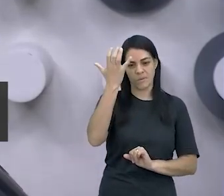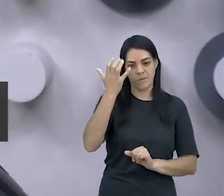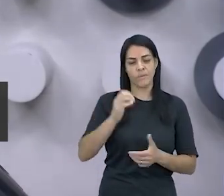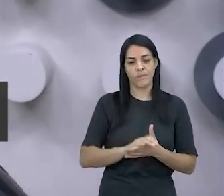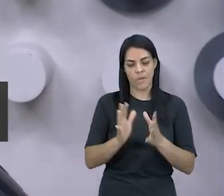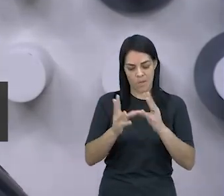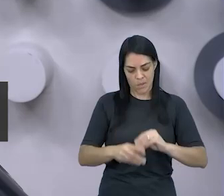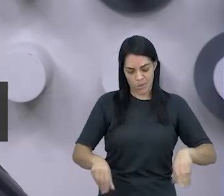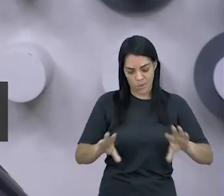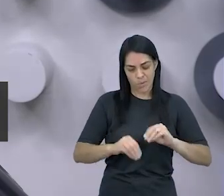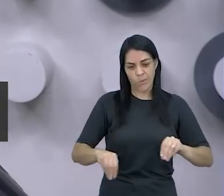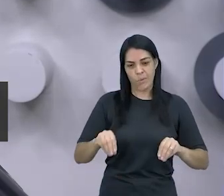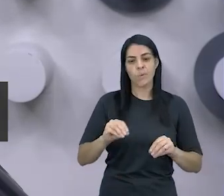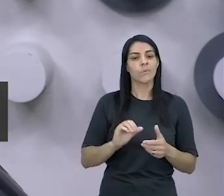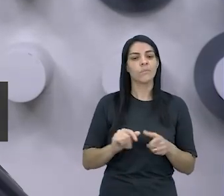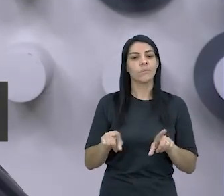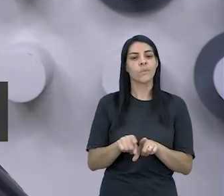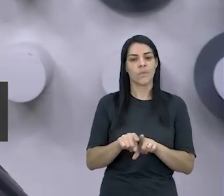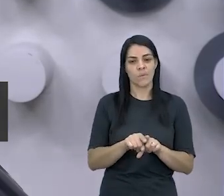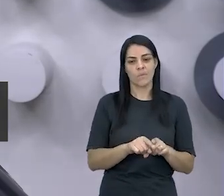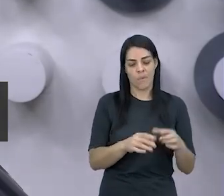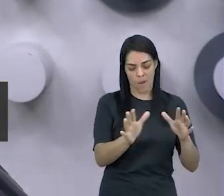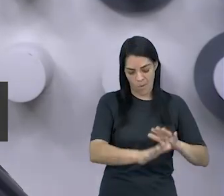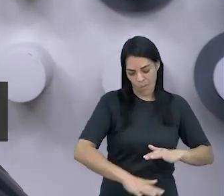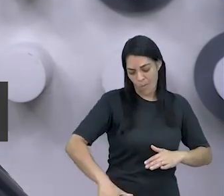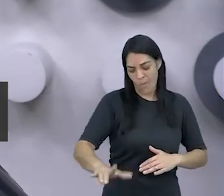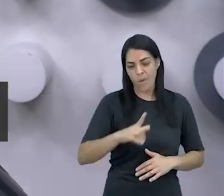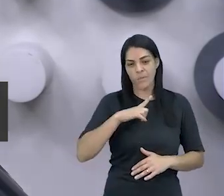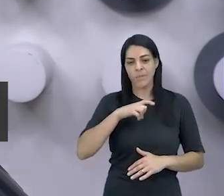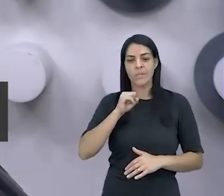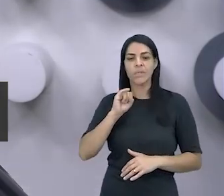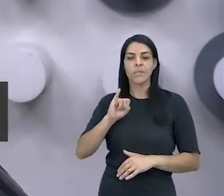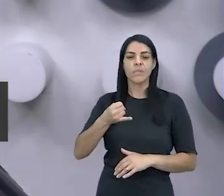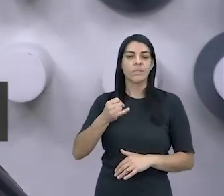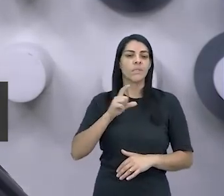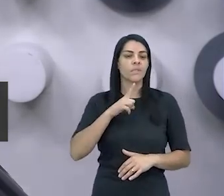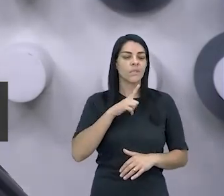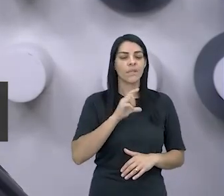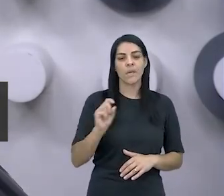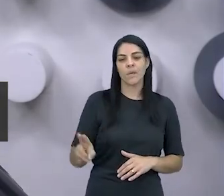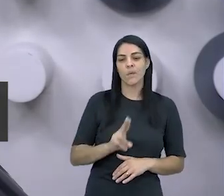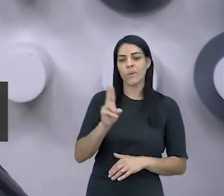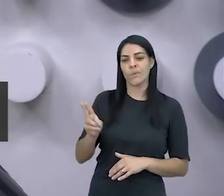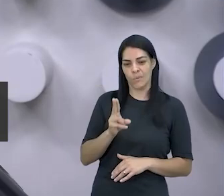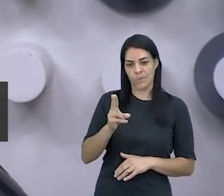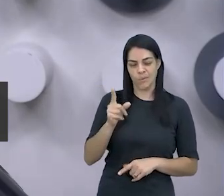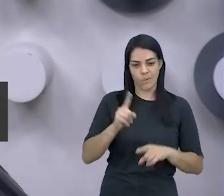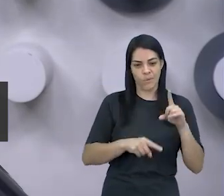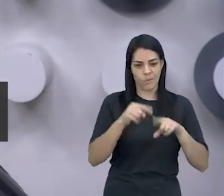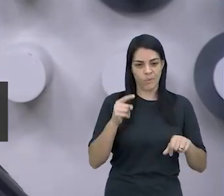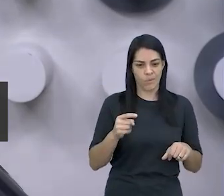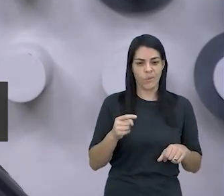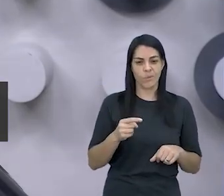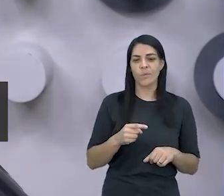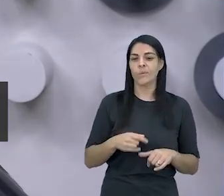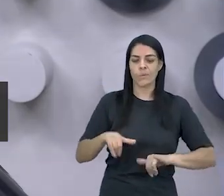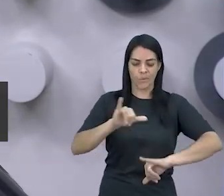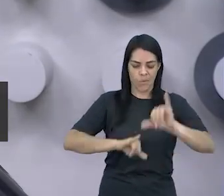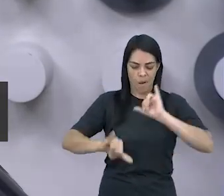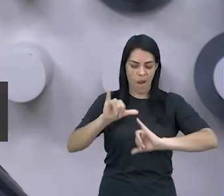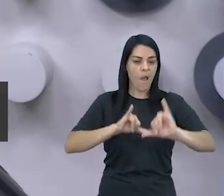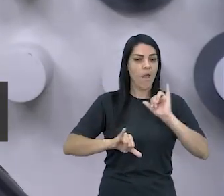no solo quanto na comunidade local, se tem algum tipo, por exemplo, de uso de produto químico que está